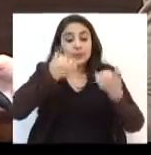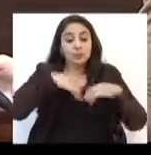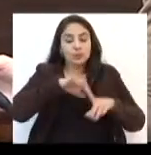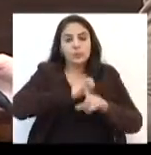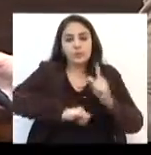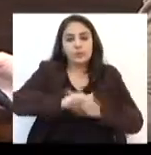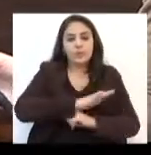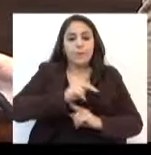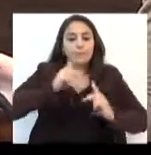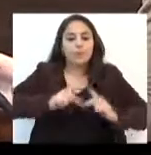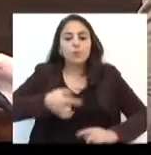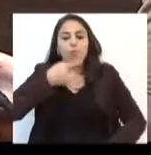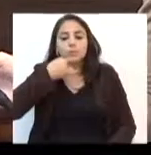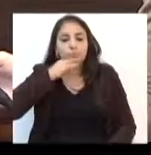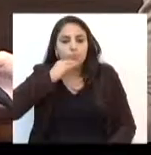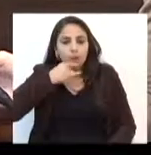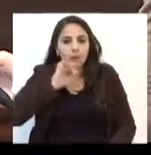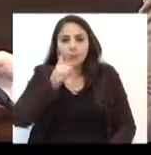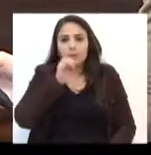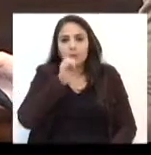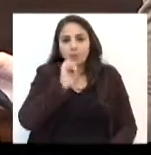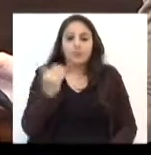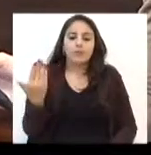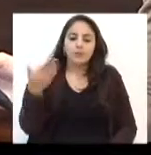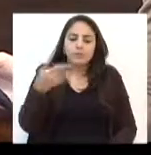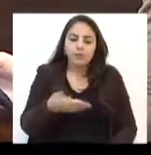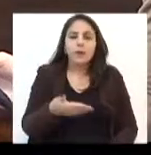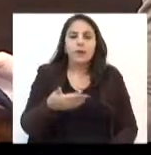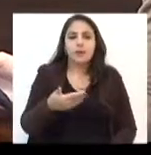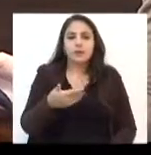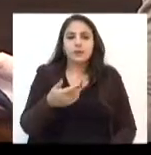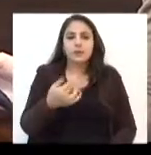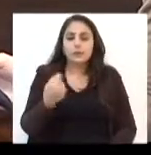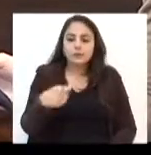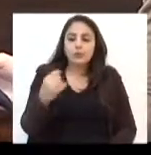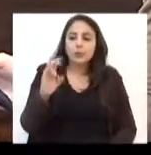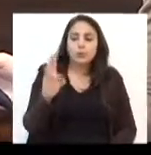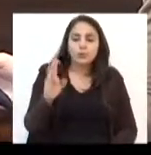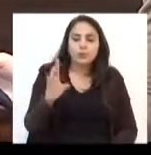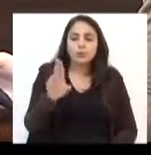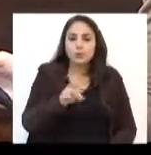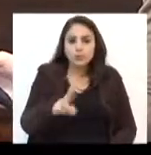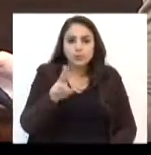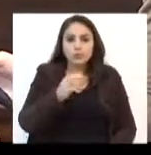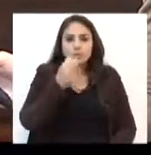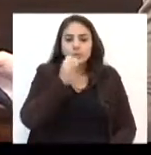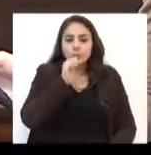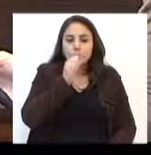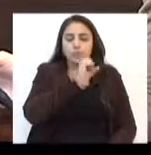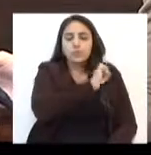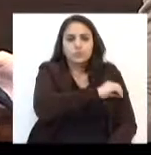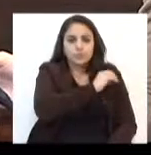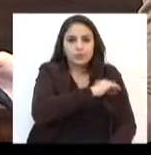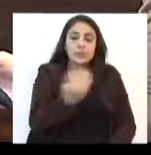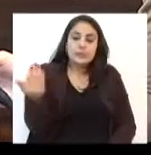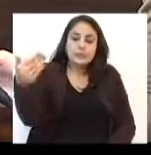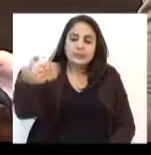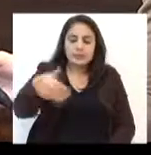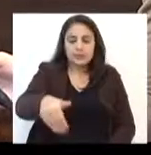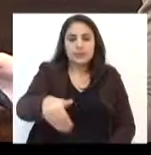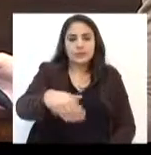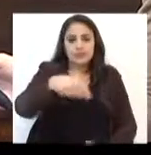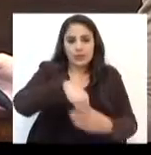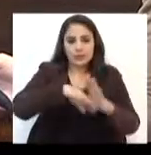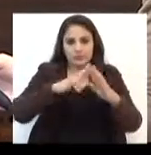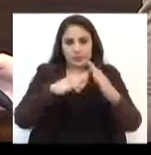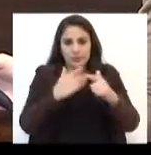inclusão social, daquela pessoa que é um bêbado, que é um alcoólatra, que é um dependente químico, ele vir para uma igreja e